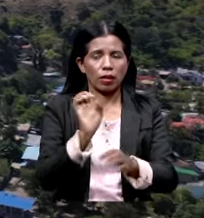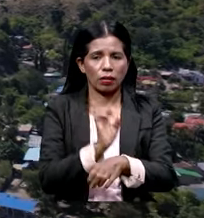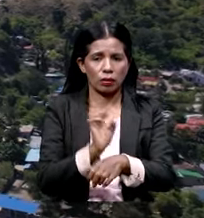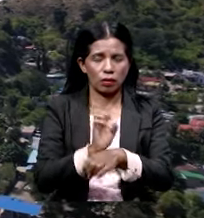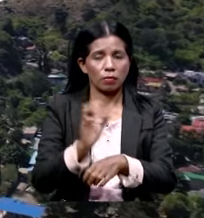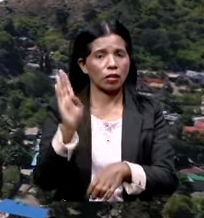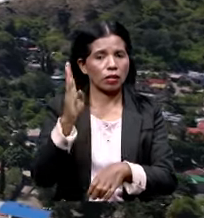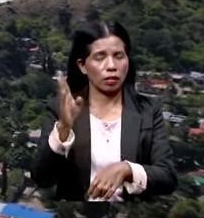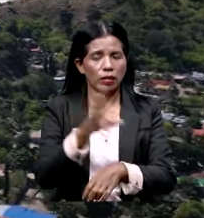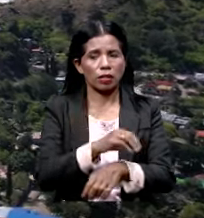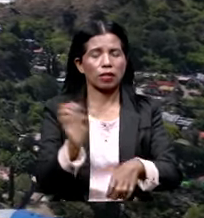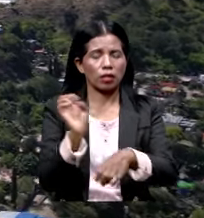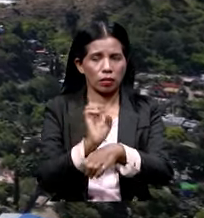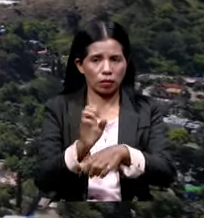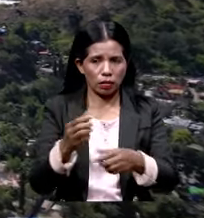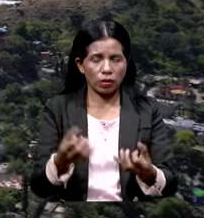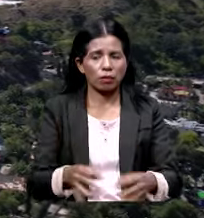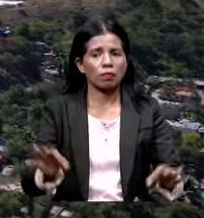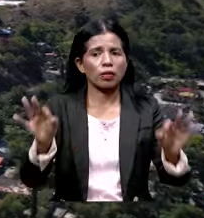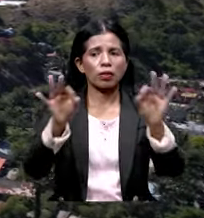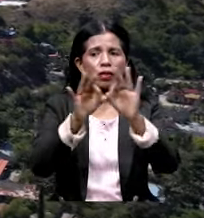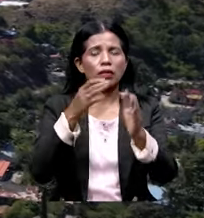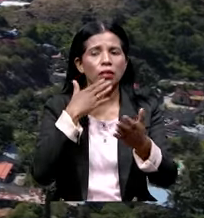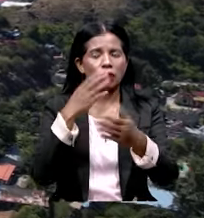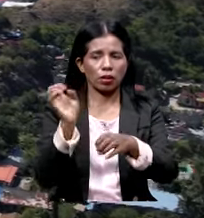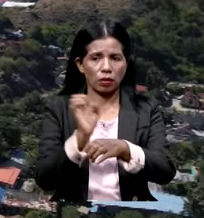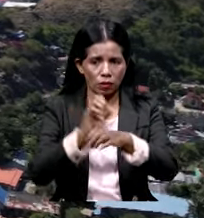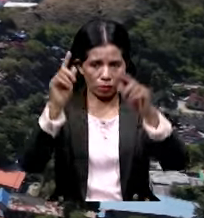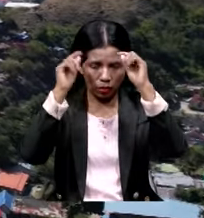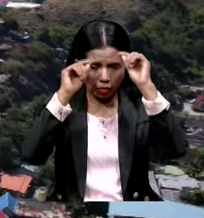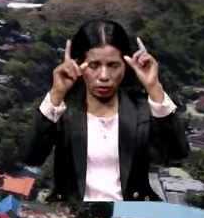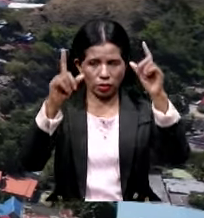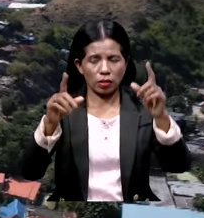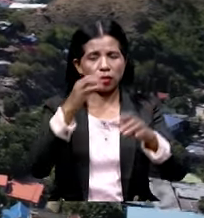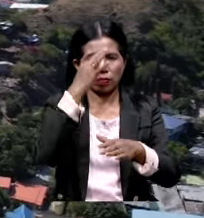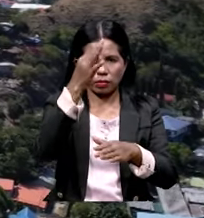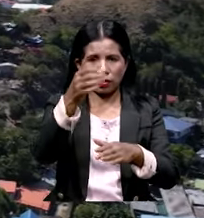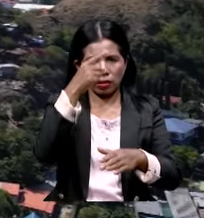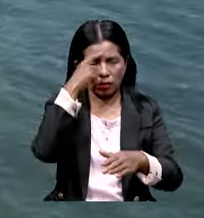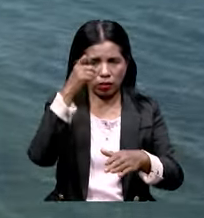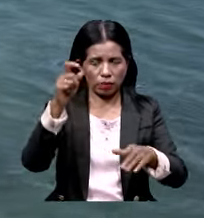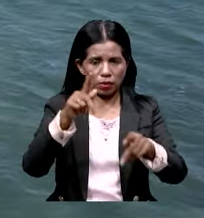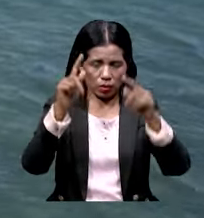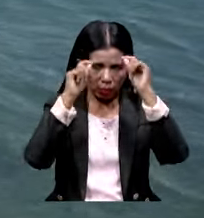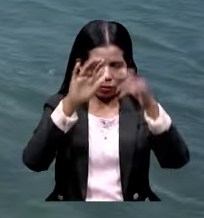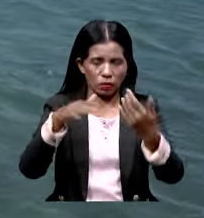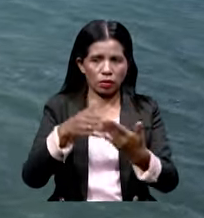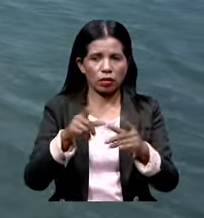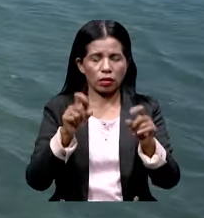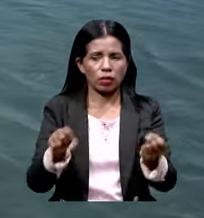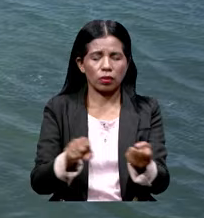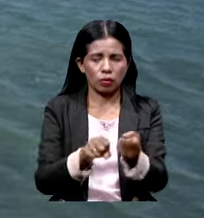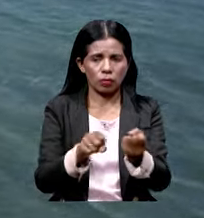setor economia ida nebe importante ba sustentabilidade economia Timor-Leste nian e a futuro. Tamane Timoran hotu tem ki kontribui